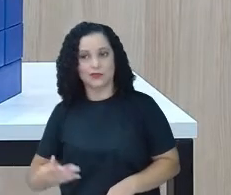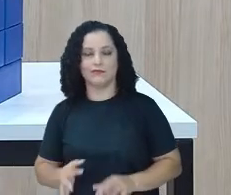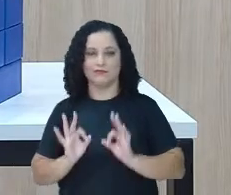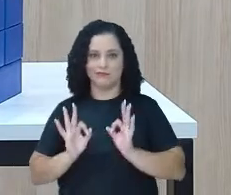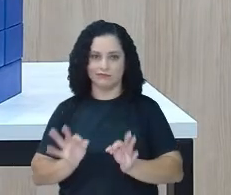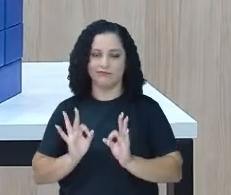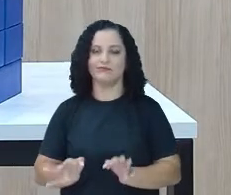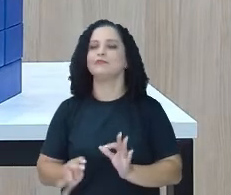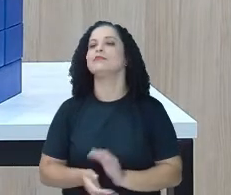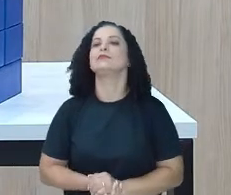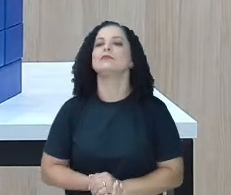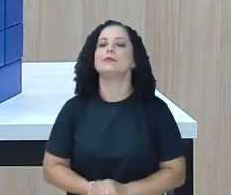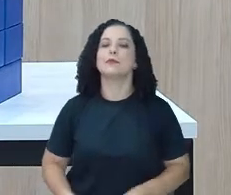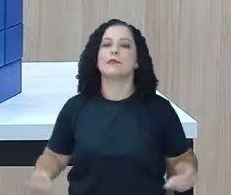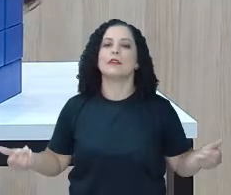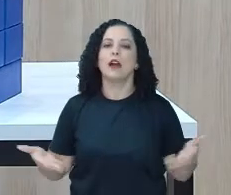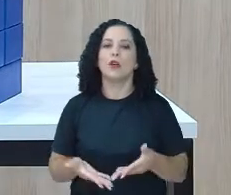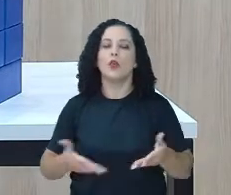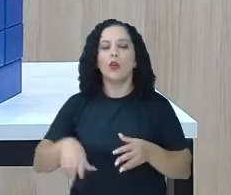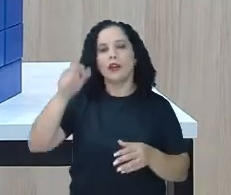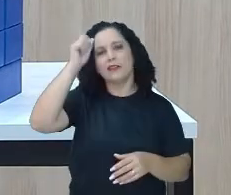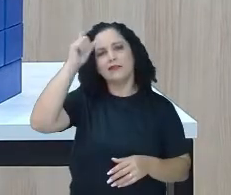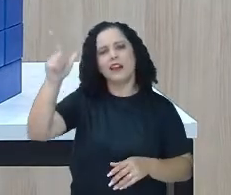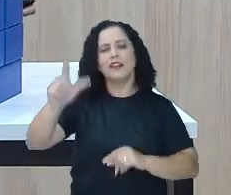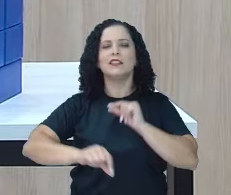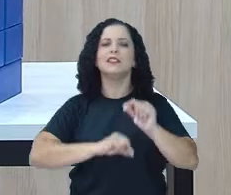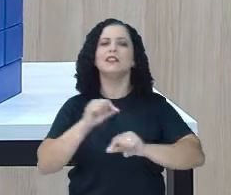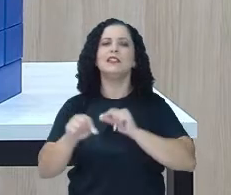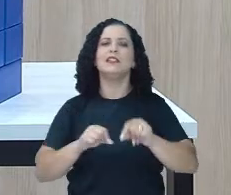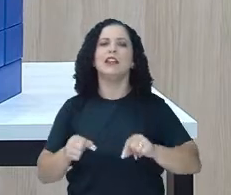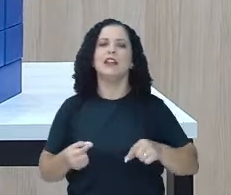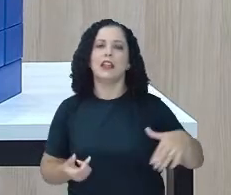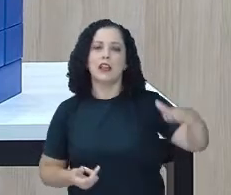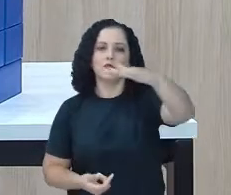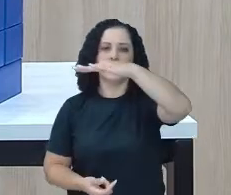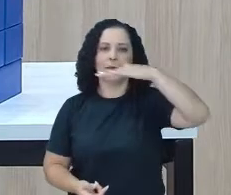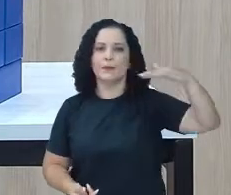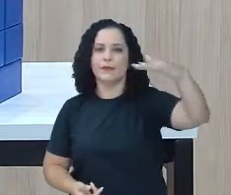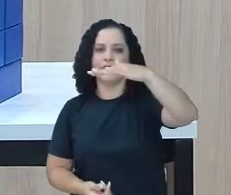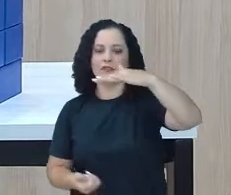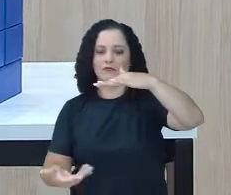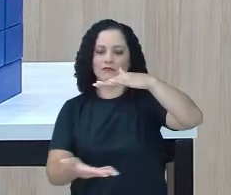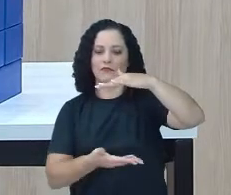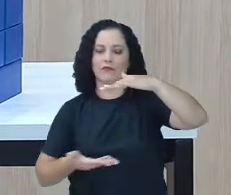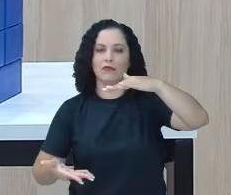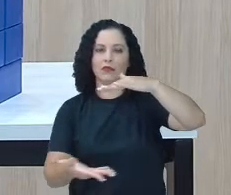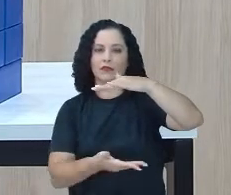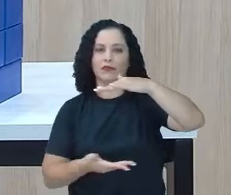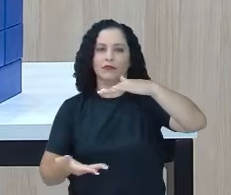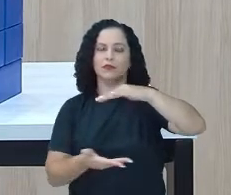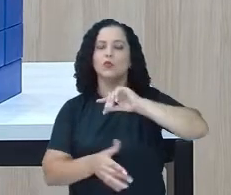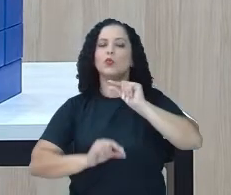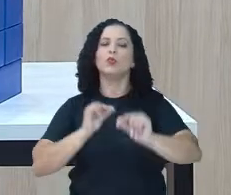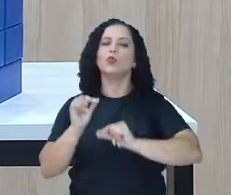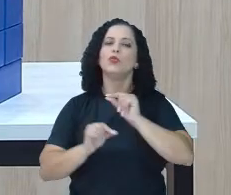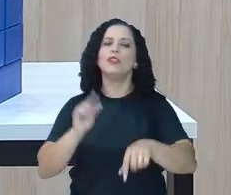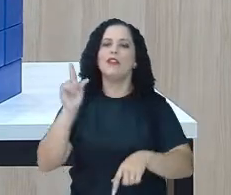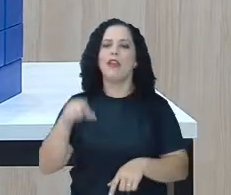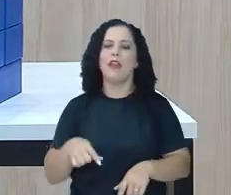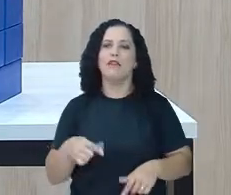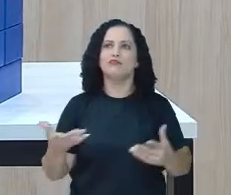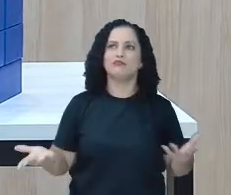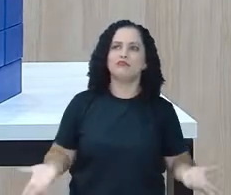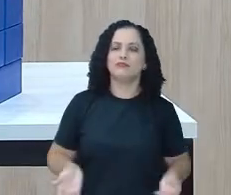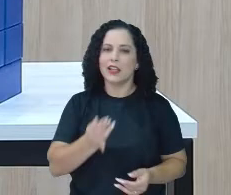tá? Daí a gente falou sobre a ideia de superfície e planificação, né? O que é planificar? A gente tem aí